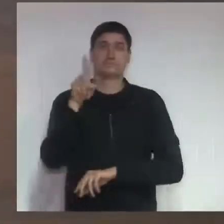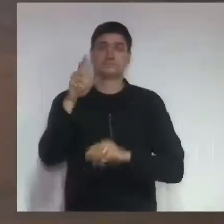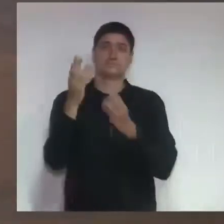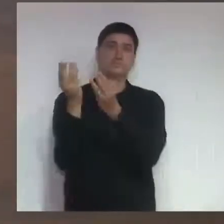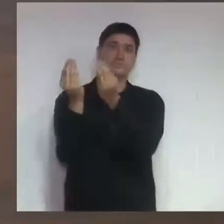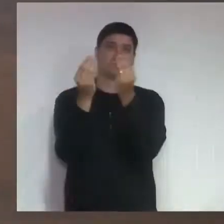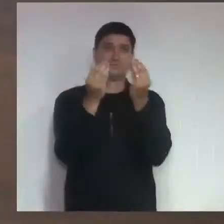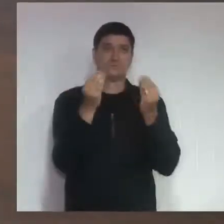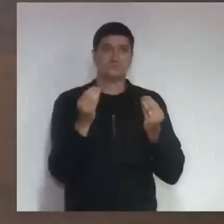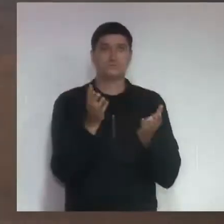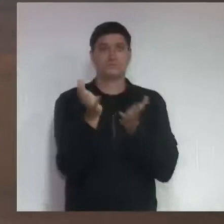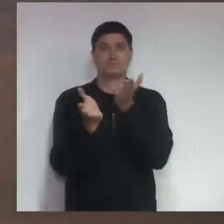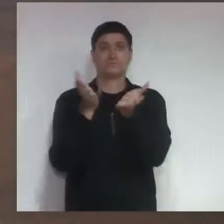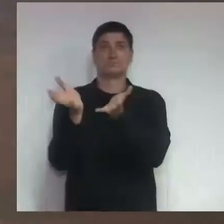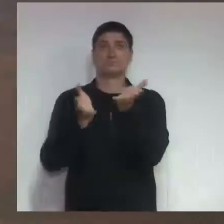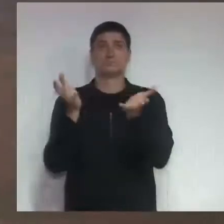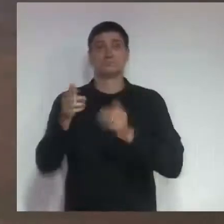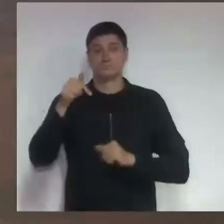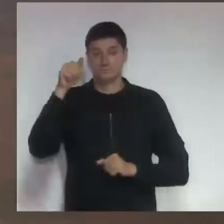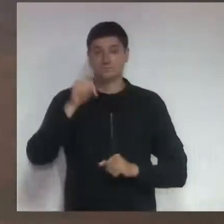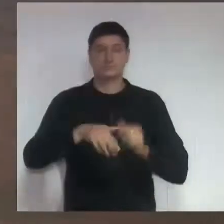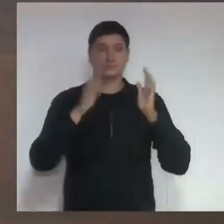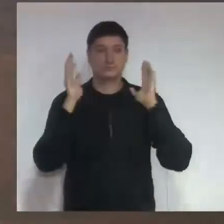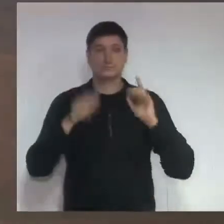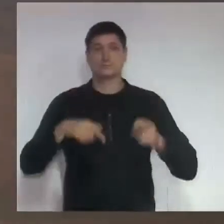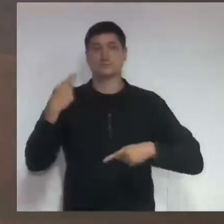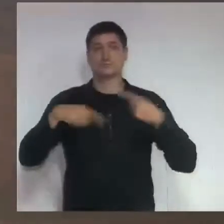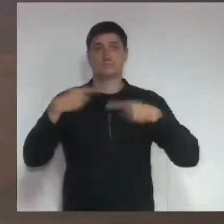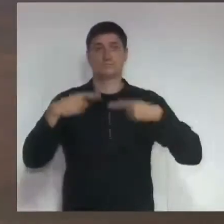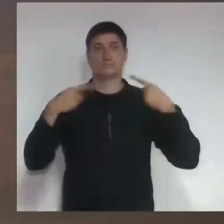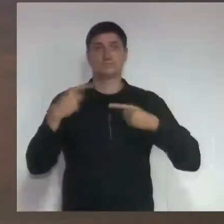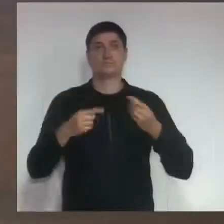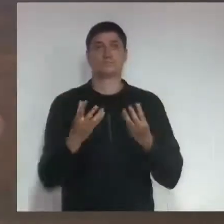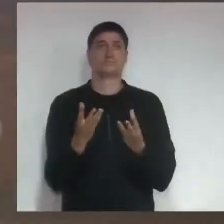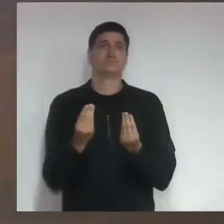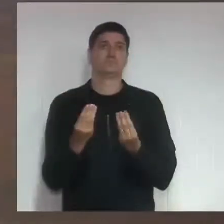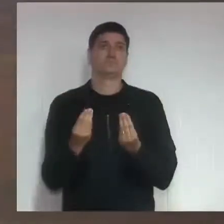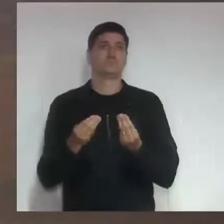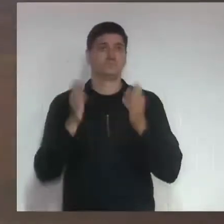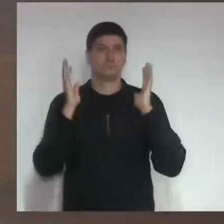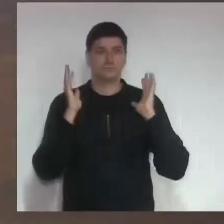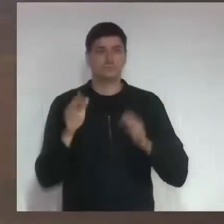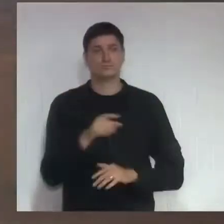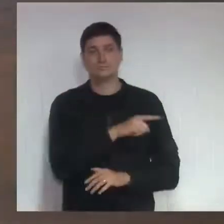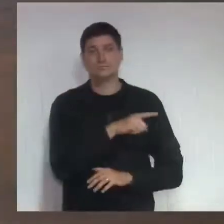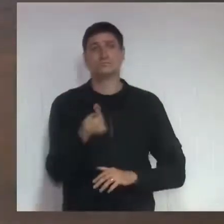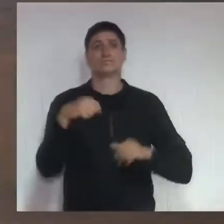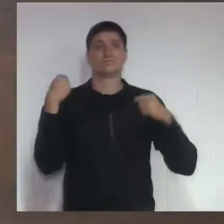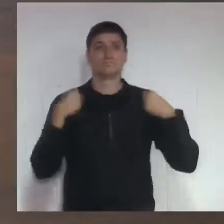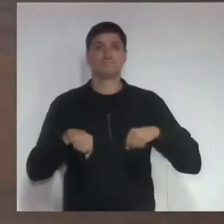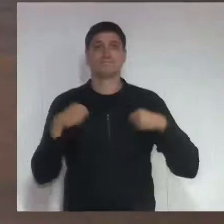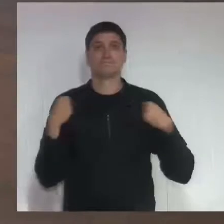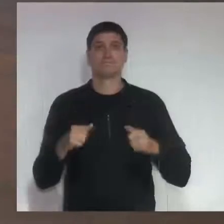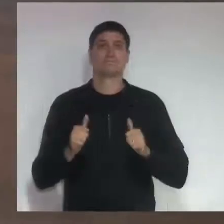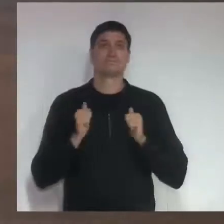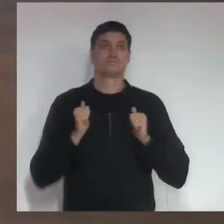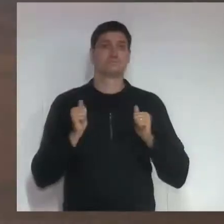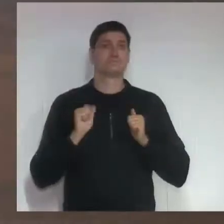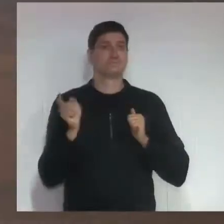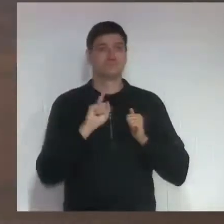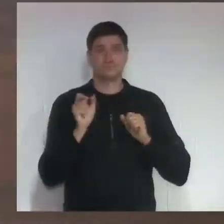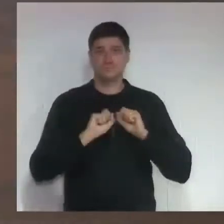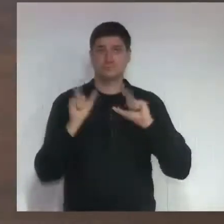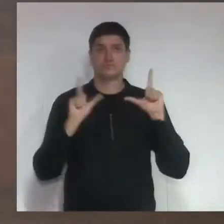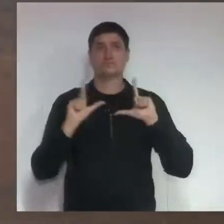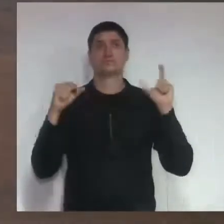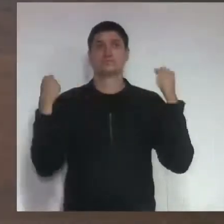discutido aqui na Casa de Leis, e o Poder Executivo ele precisa fazer algo a mais. Se a gente se acomodar, porque tem